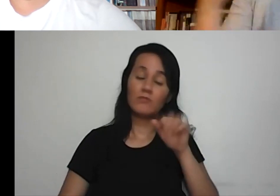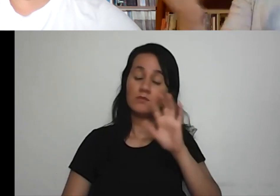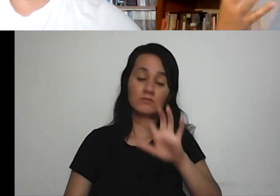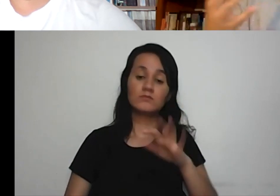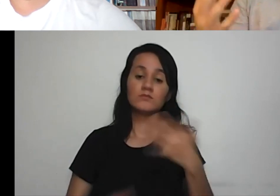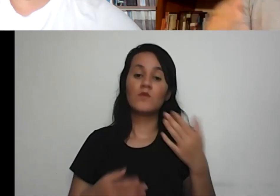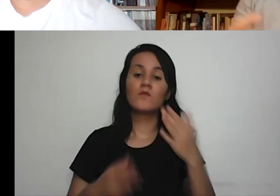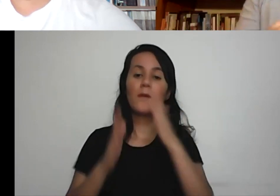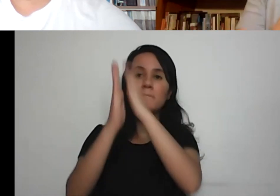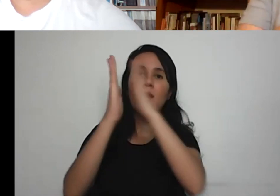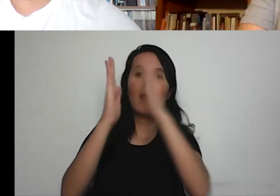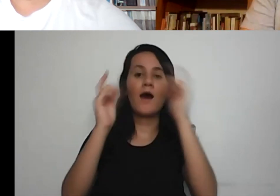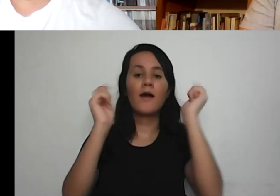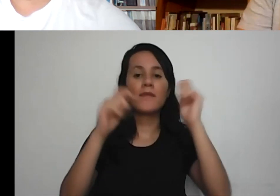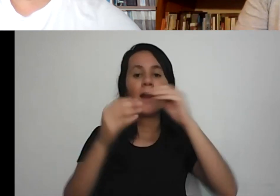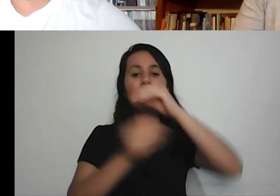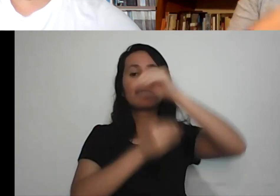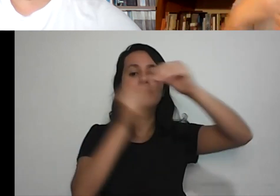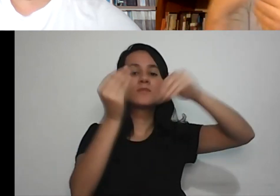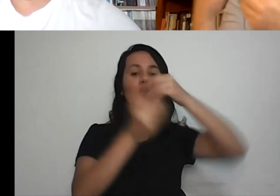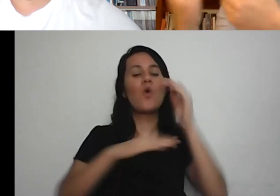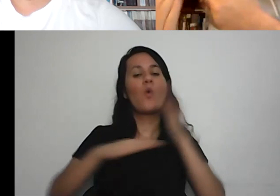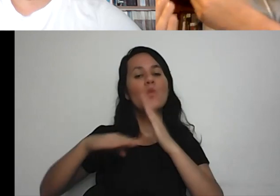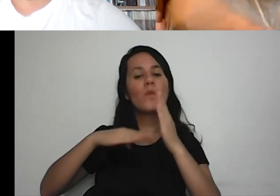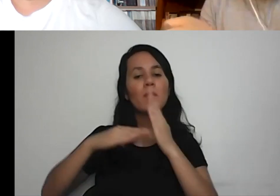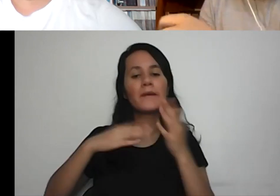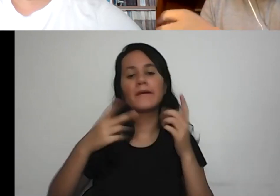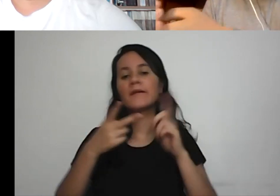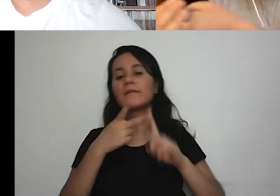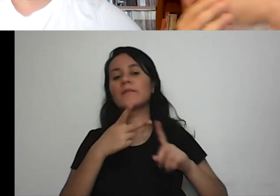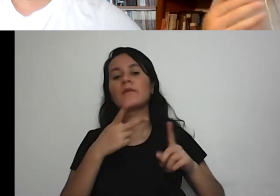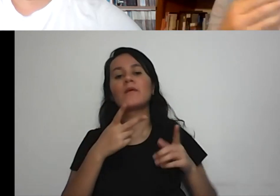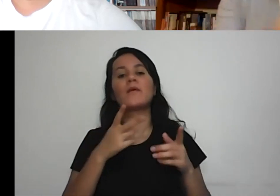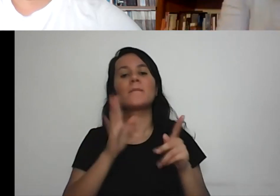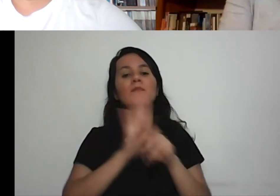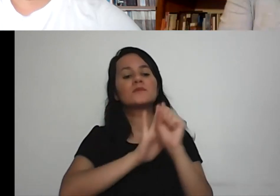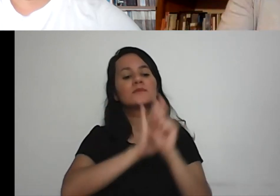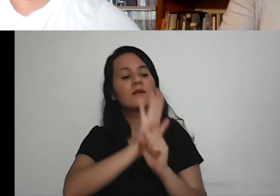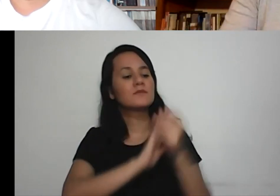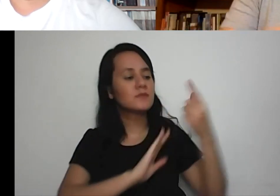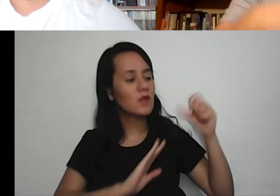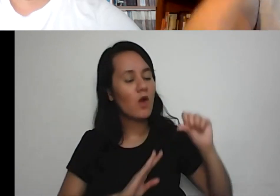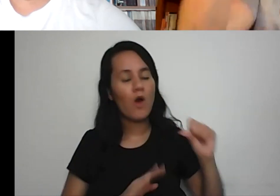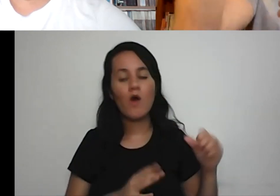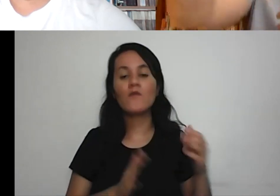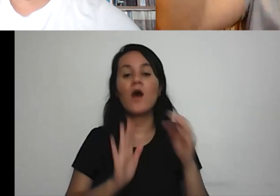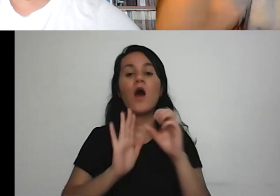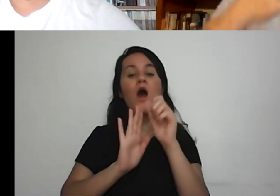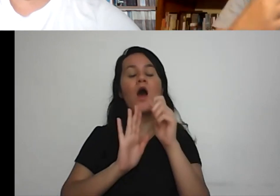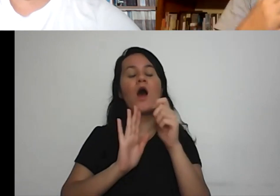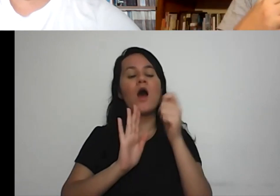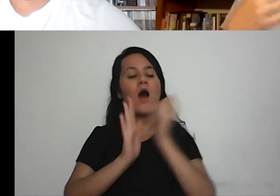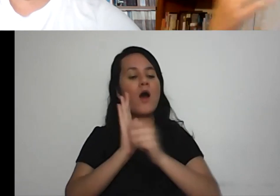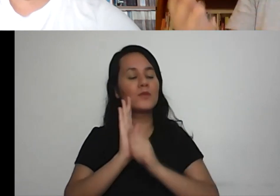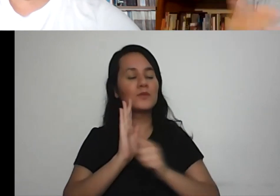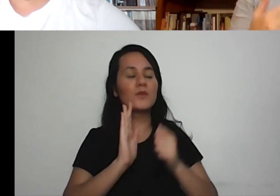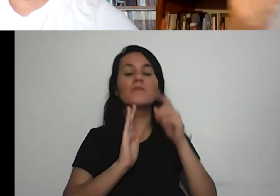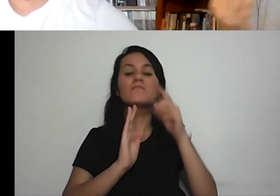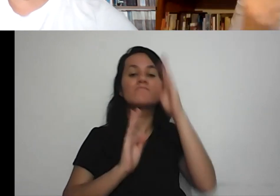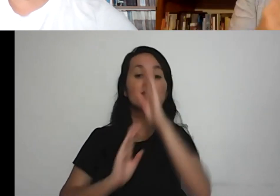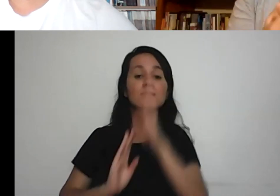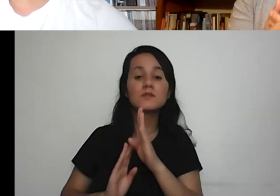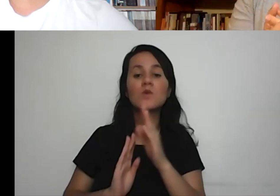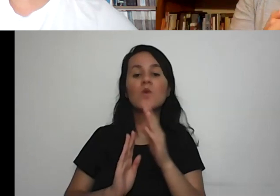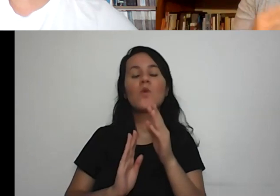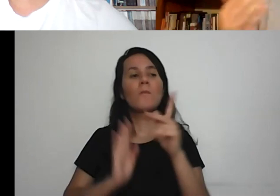você mistura autores contemporâneos com autores do século XIX, autores brasileiros com autores estrangeiros, e você